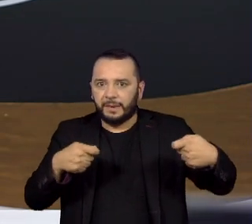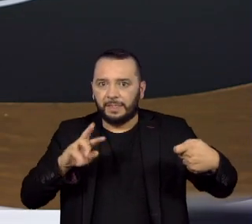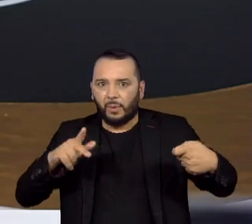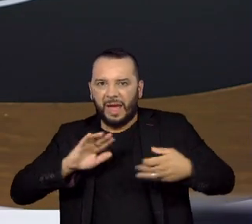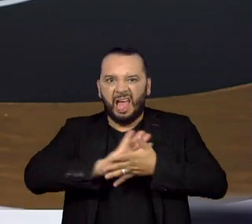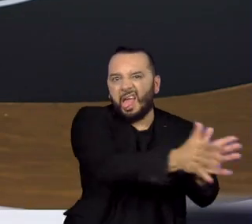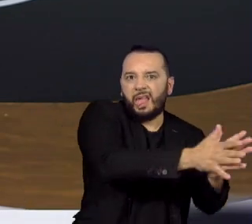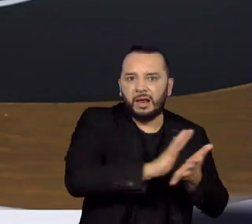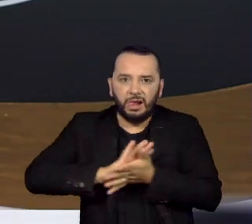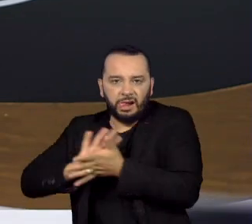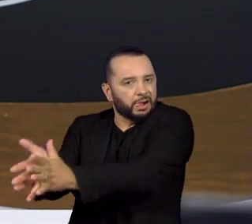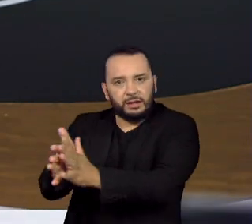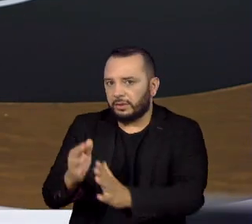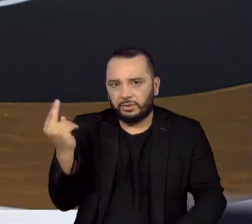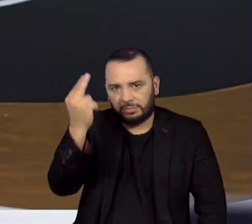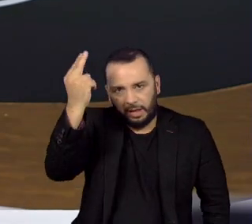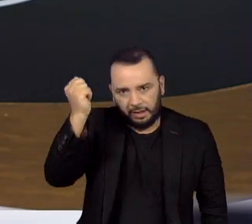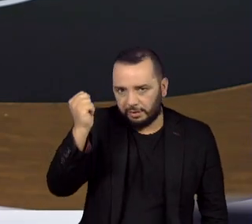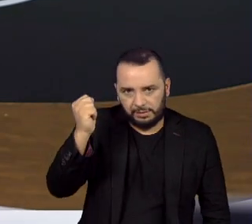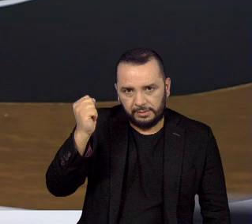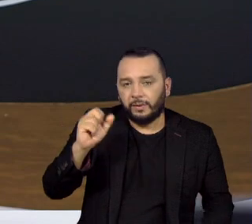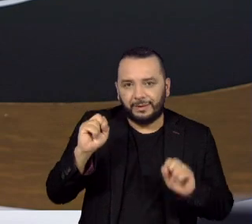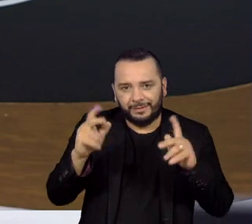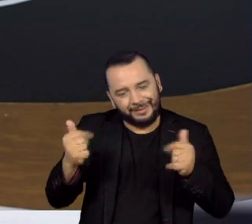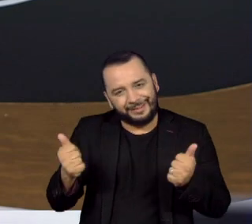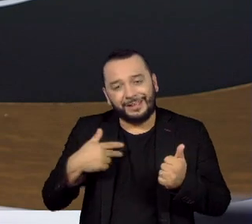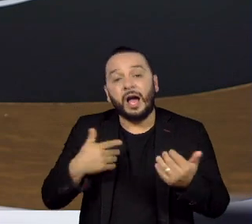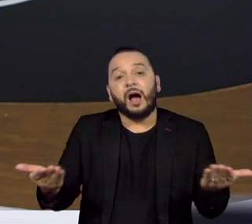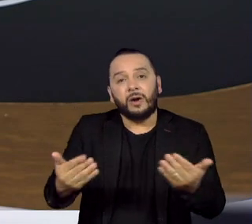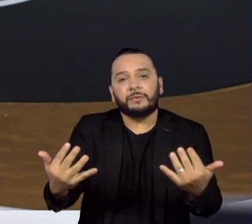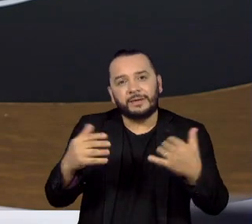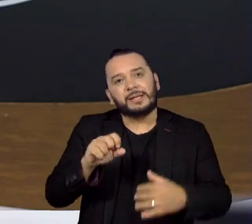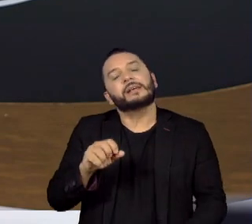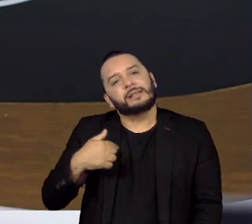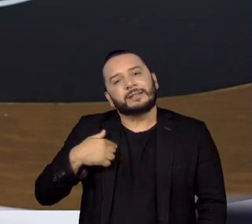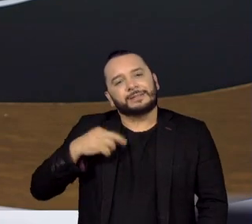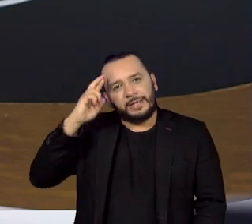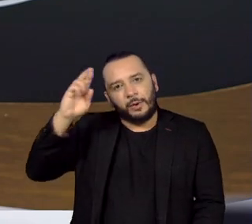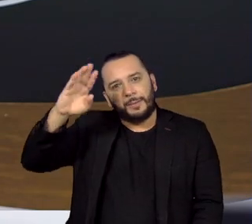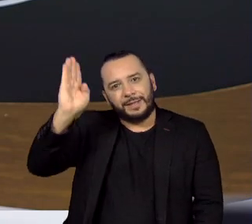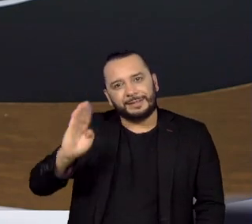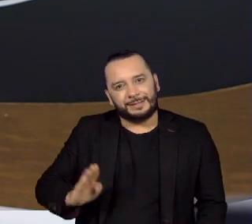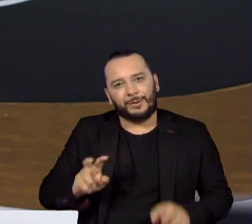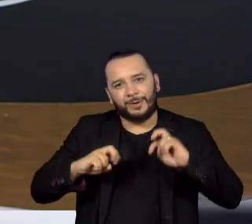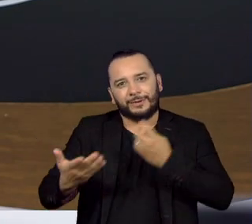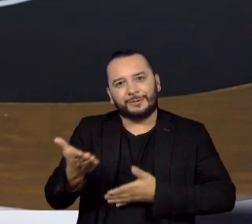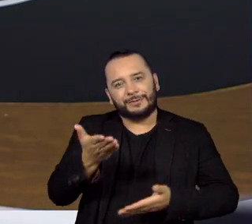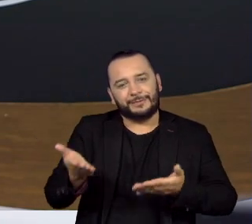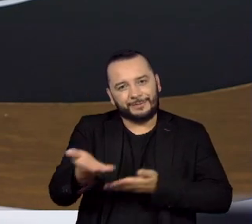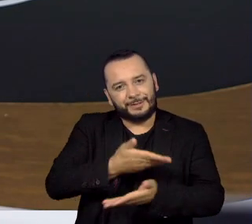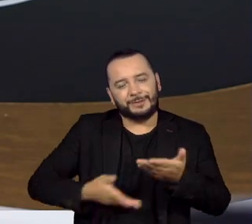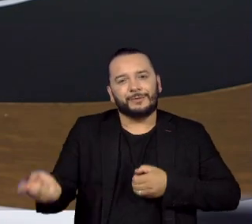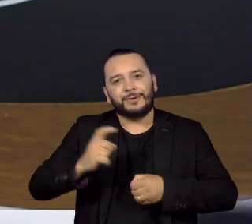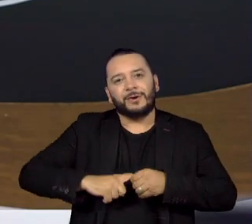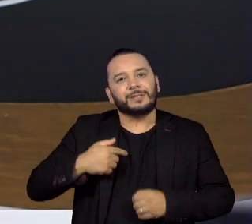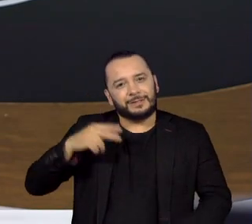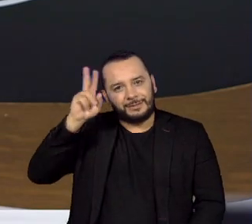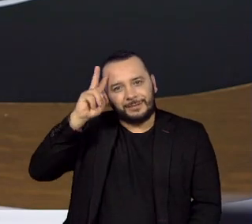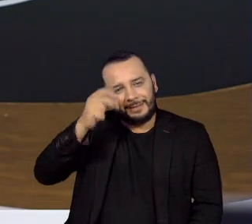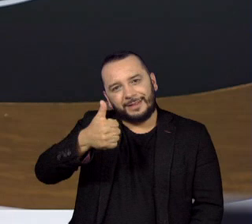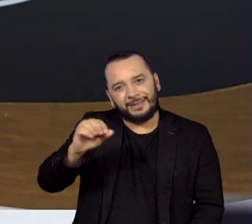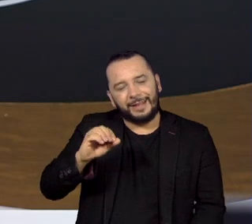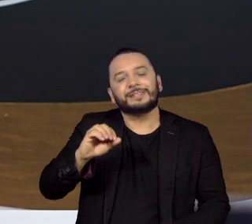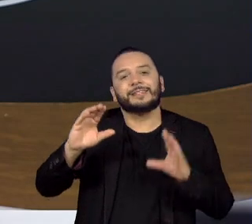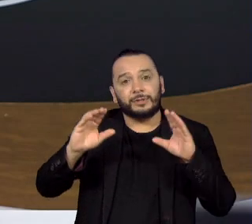todos nós a qualquer tempo. Vocês ficam agora com o Senhor Brasil, e o Roda Viva volta na próxima segunda-feira, às 10 da noite, quando